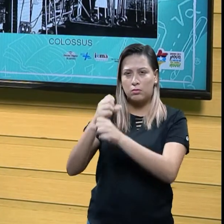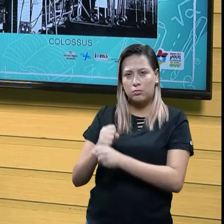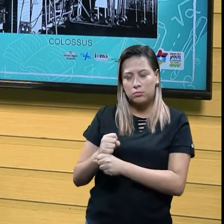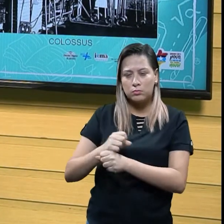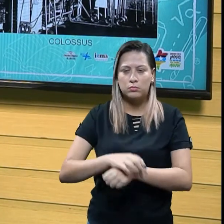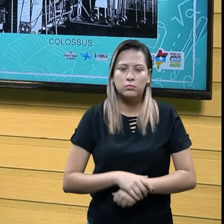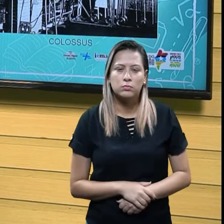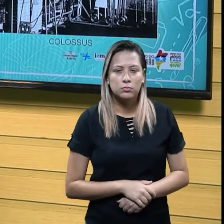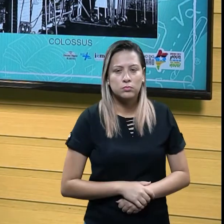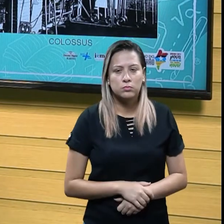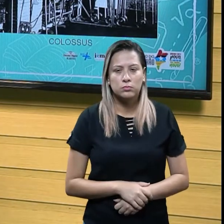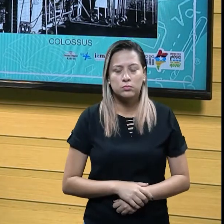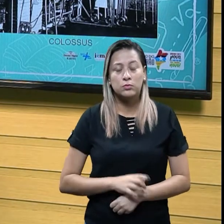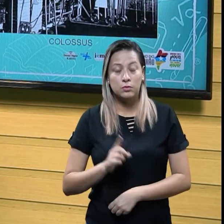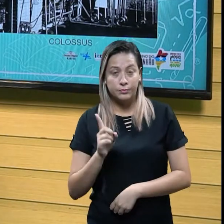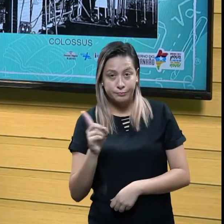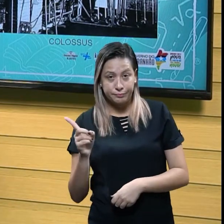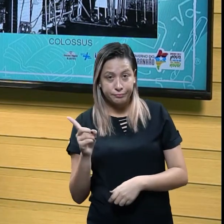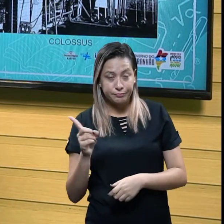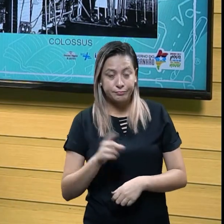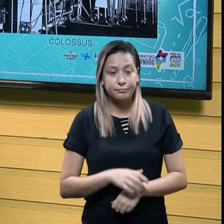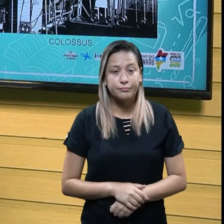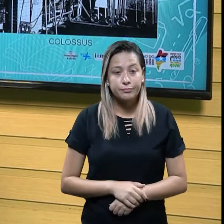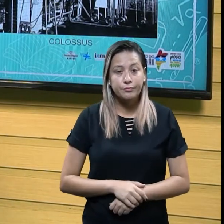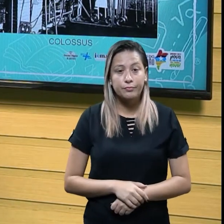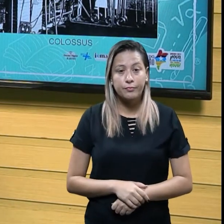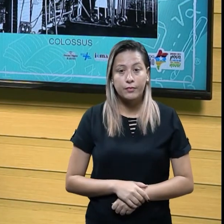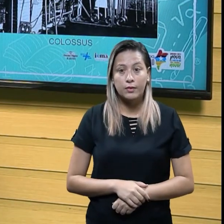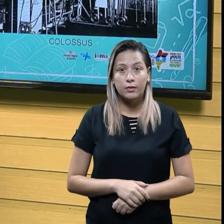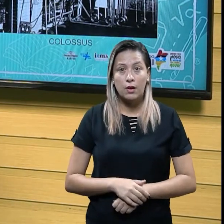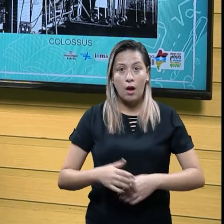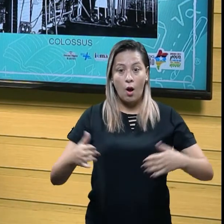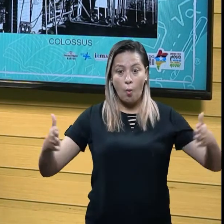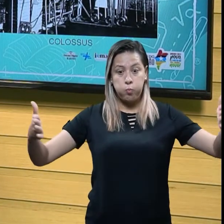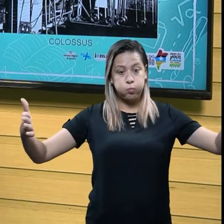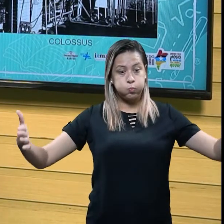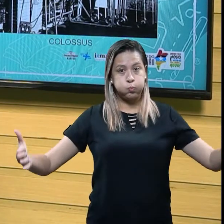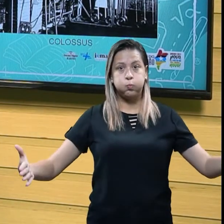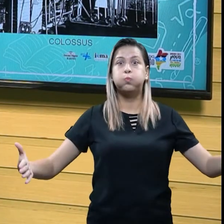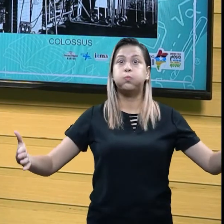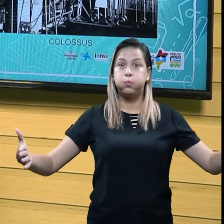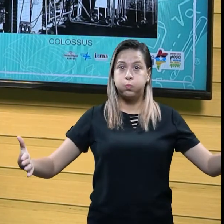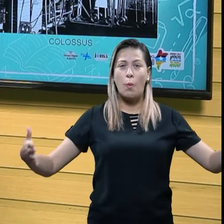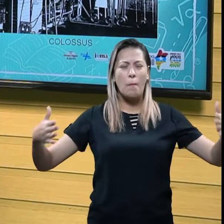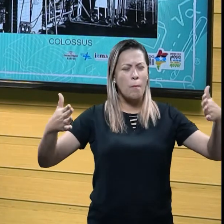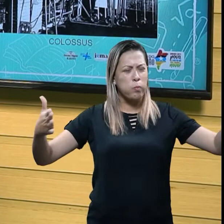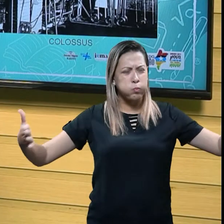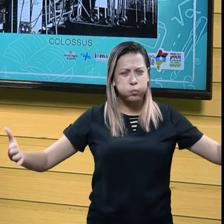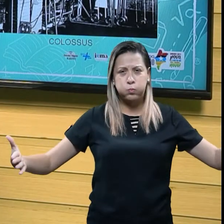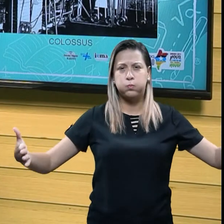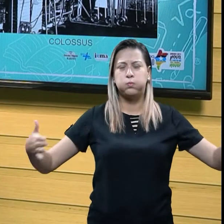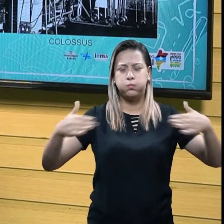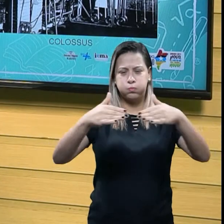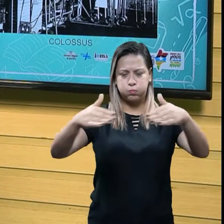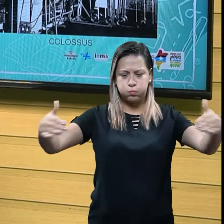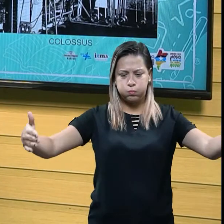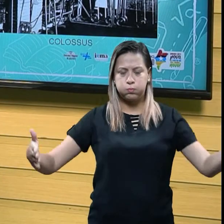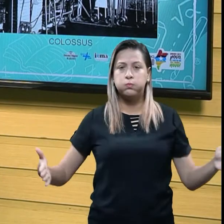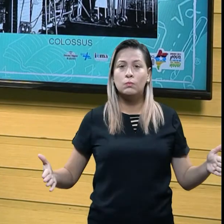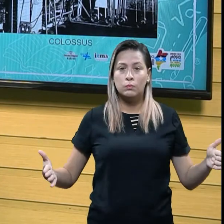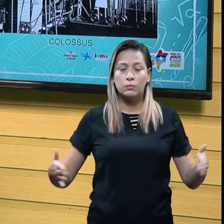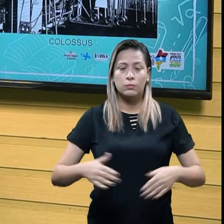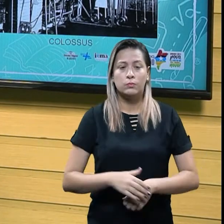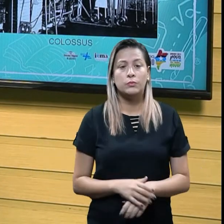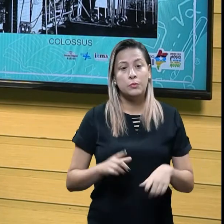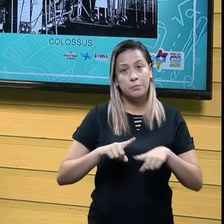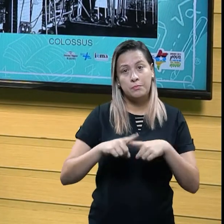E como o nome sugere, Colossus era realmente uma máquina muito grande, ela ocupava uma sala inteira, mas agora